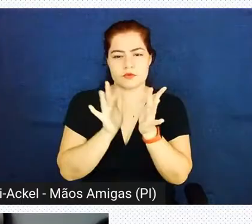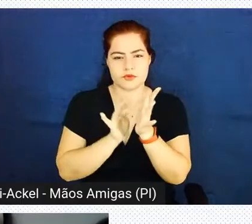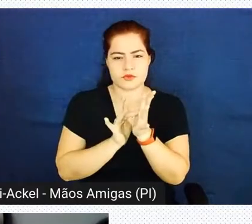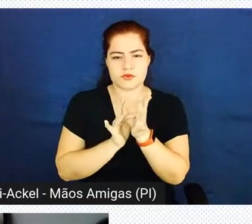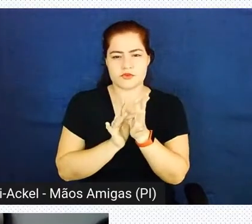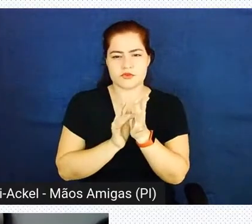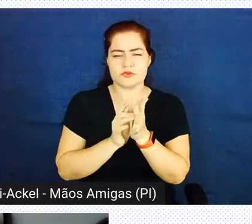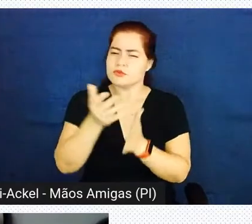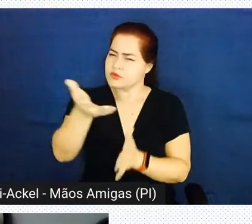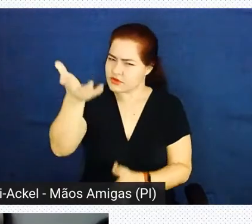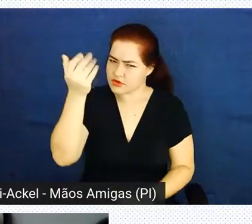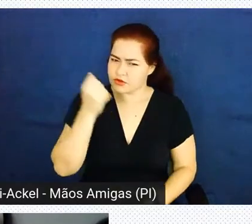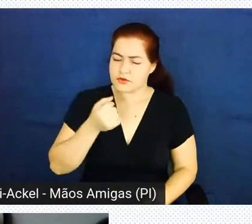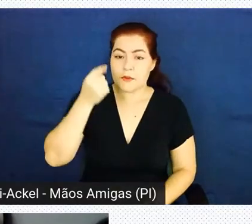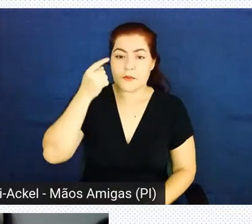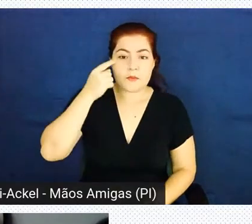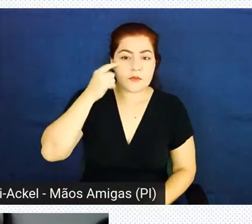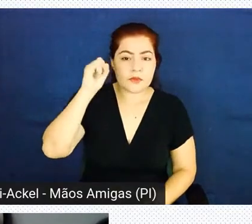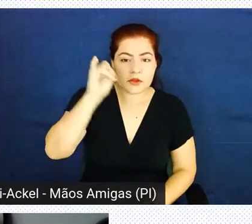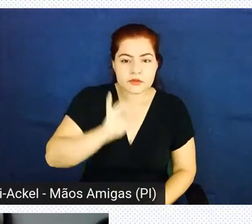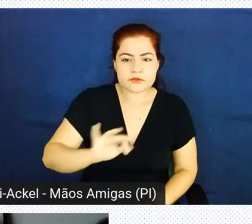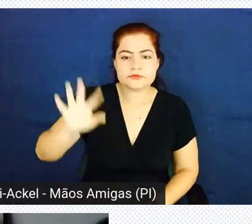essa imagem agora e pensar.